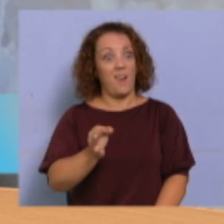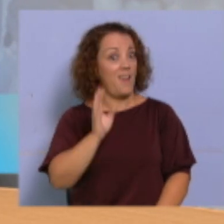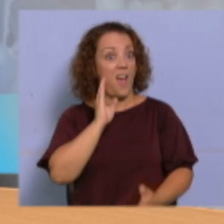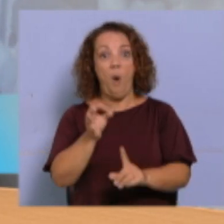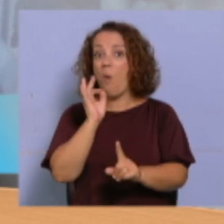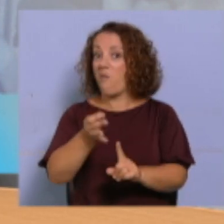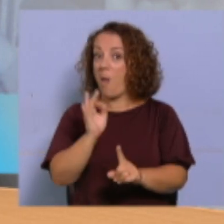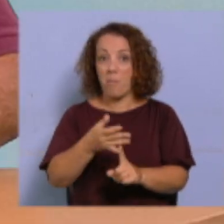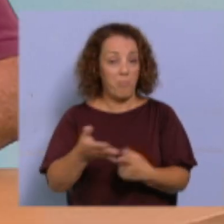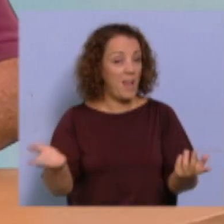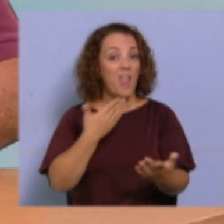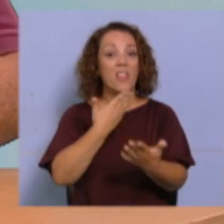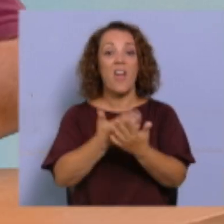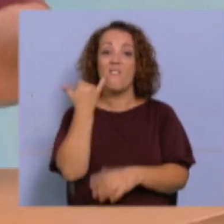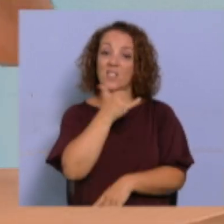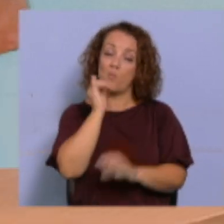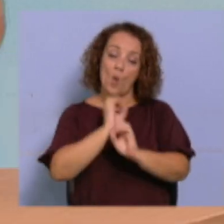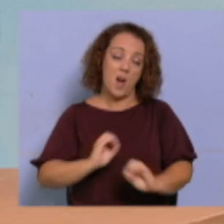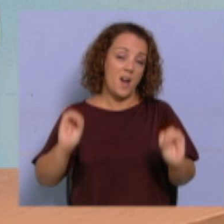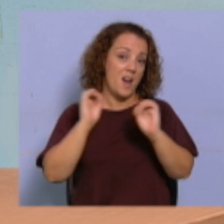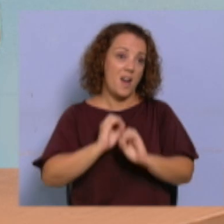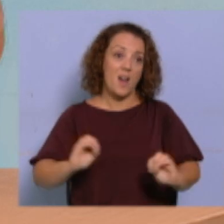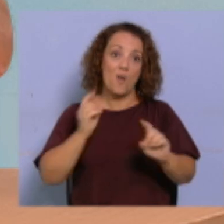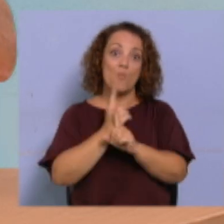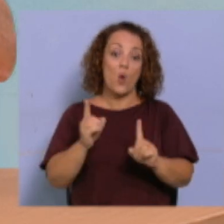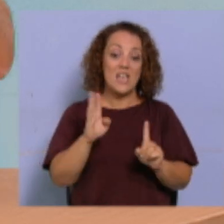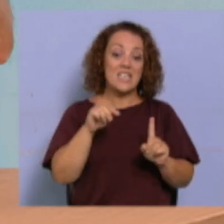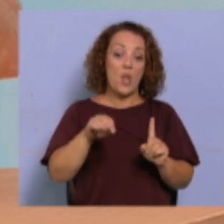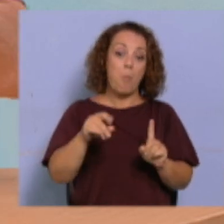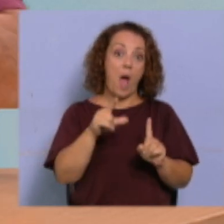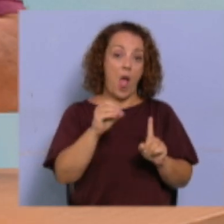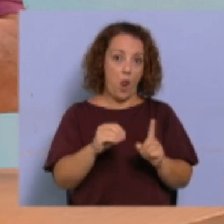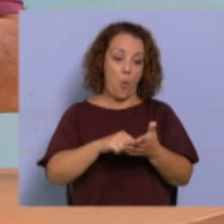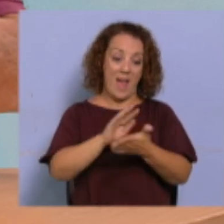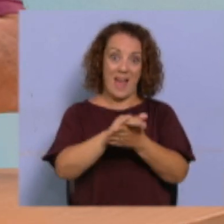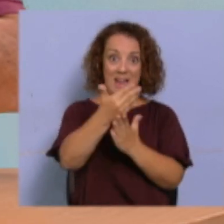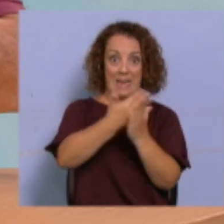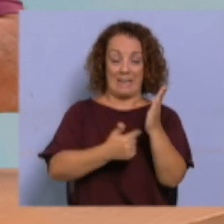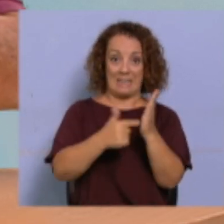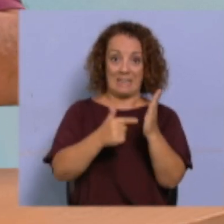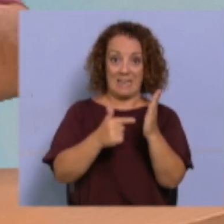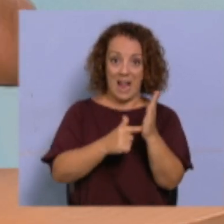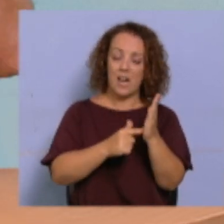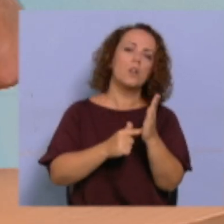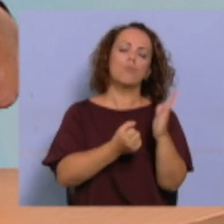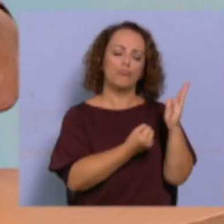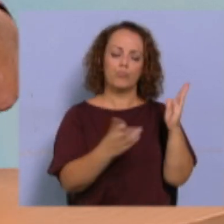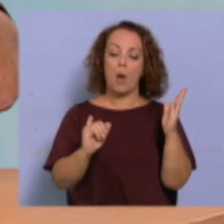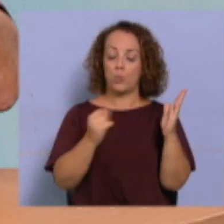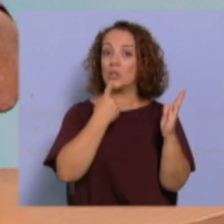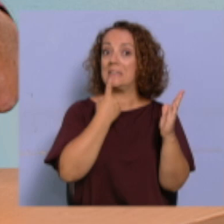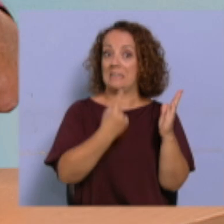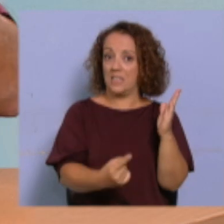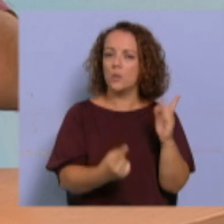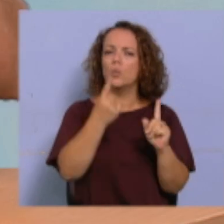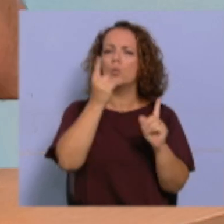leva a lado nenhum e não traz felicidade. Porque já São Paulo disse um dia em Éfeso, está nos Atos dos Apóstolos, que Jesus disse um